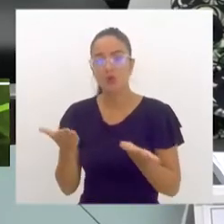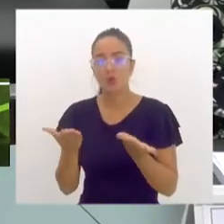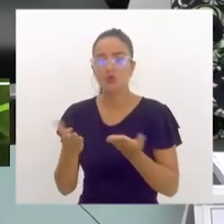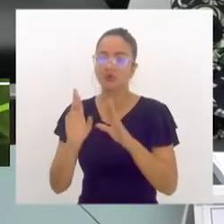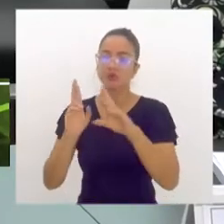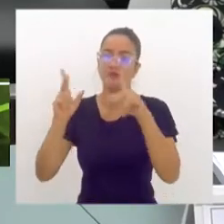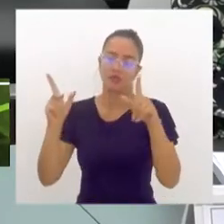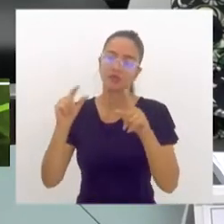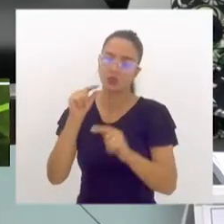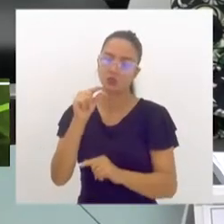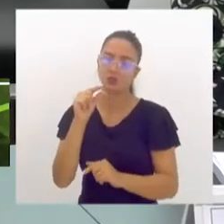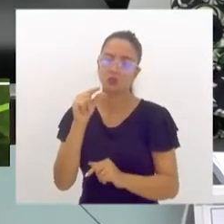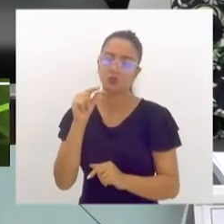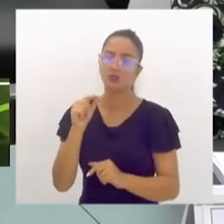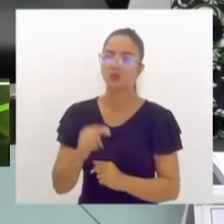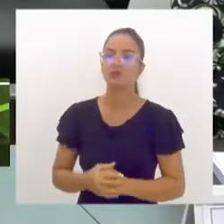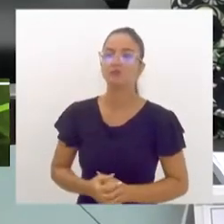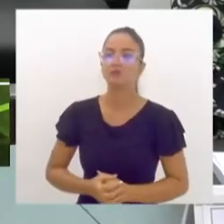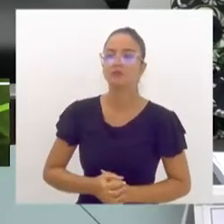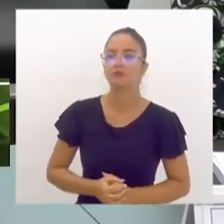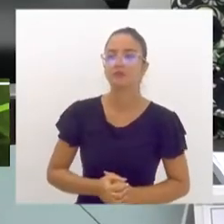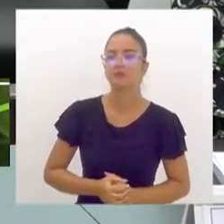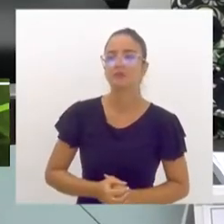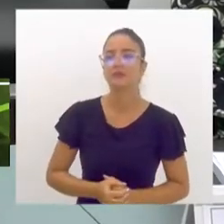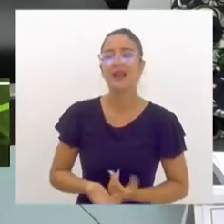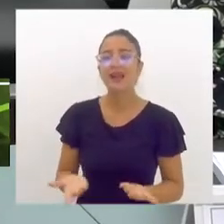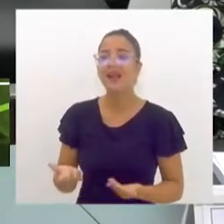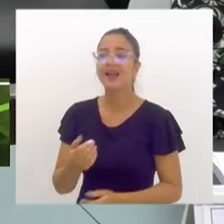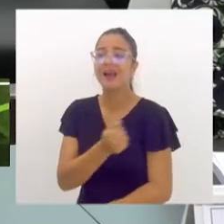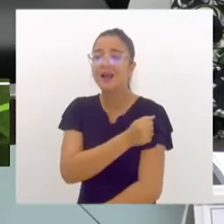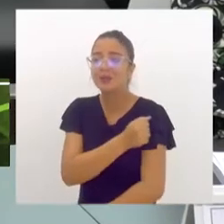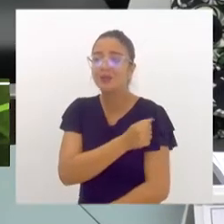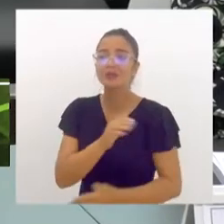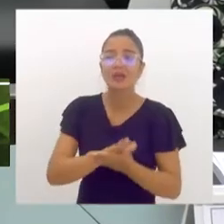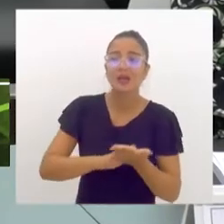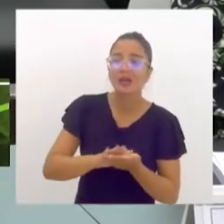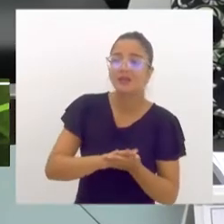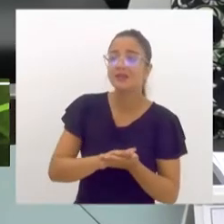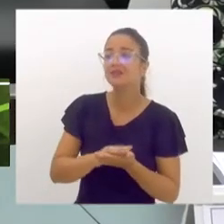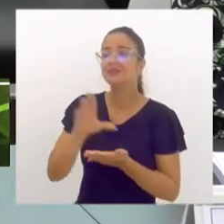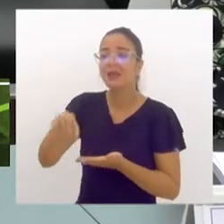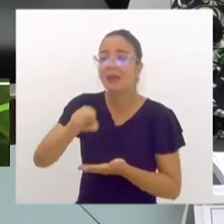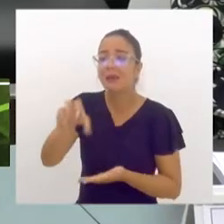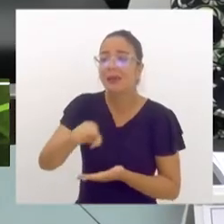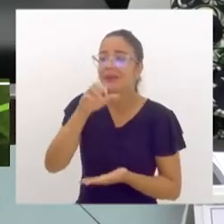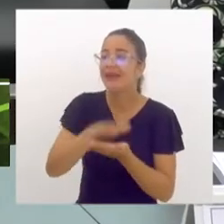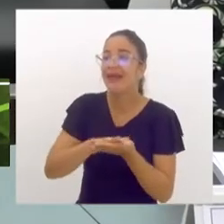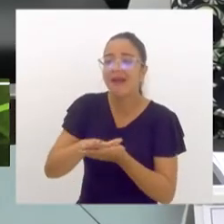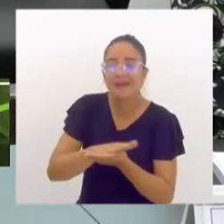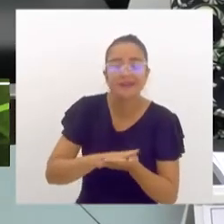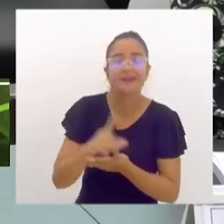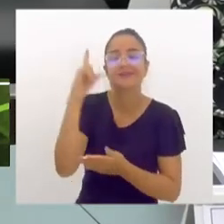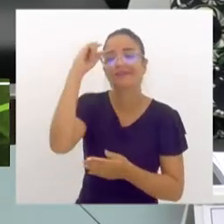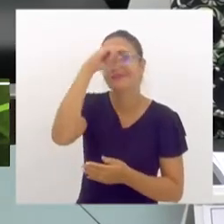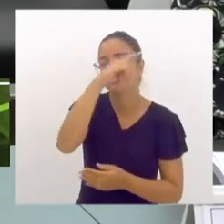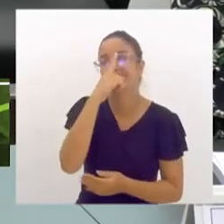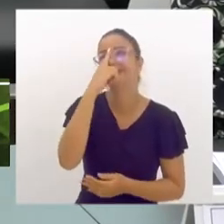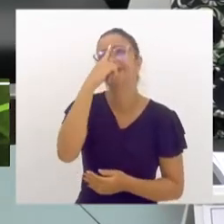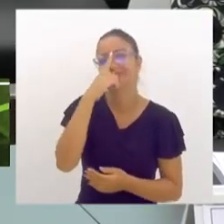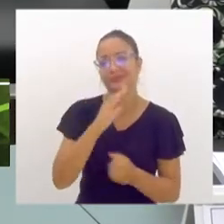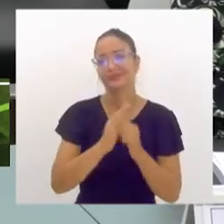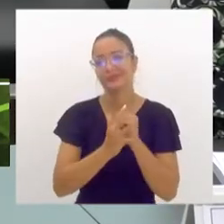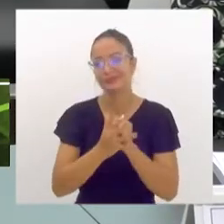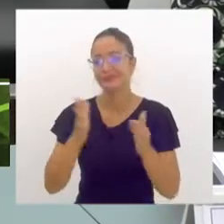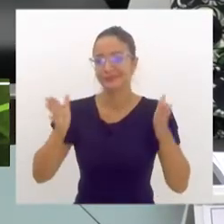adultos presencial e à distância. E os alunos simplesmente não buscaram. A gente tem o advento da pandemia. Pós-pandemia, como teve